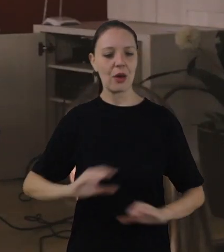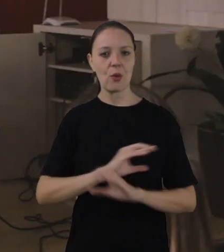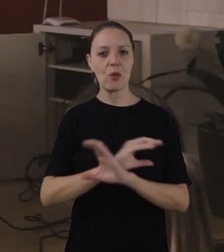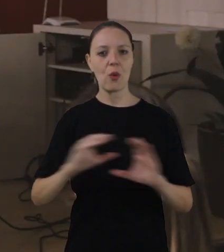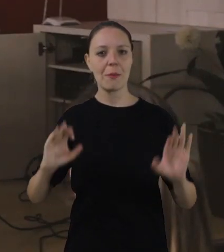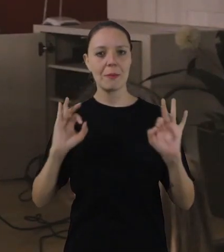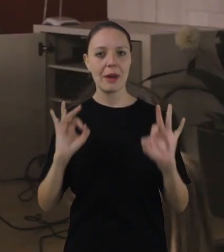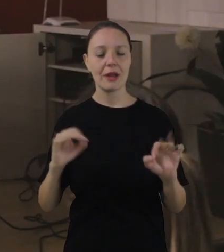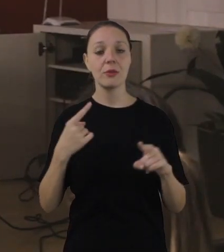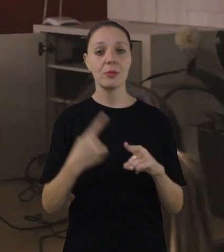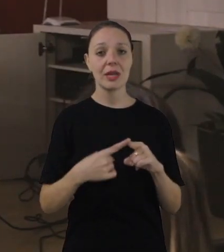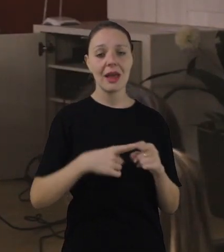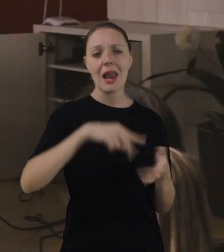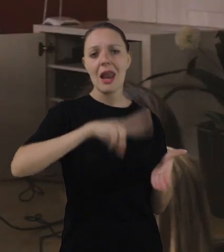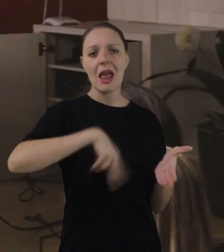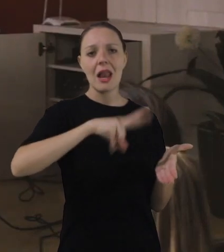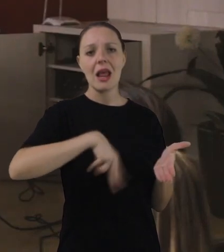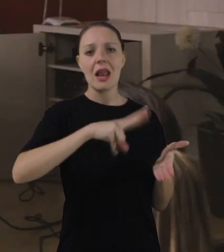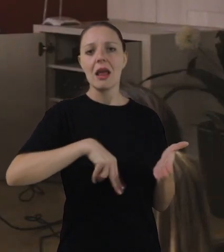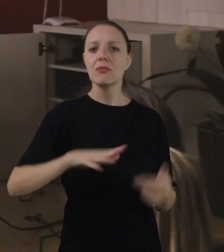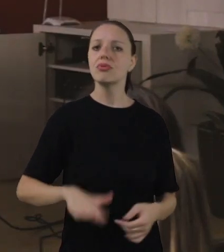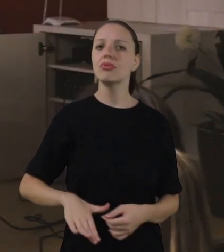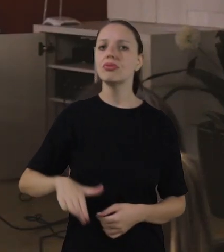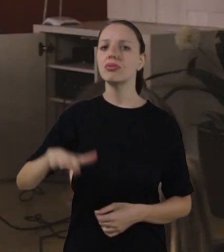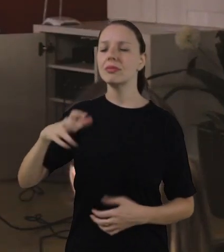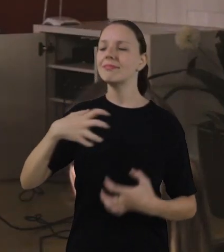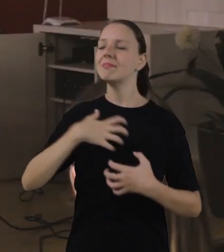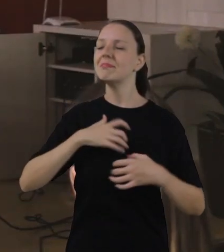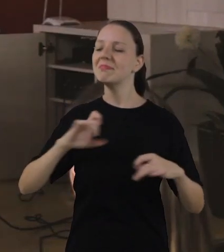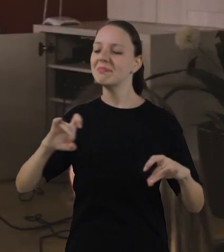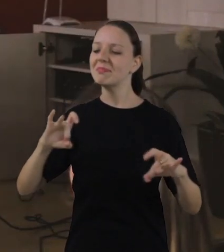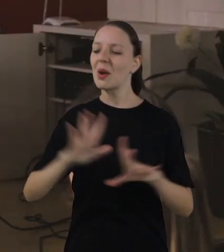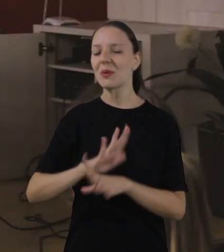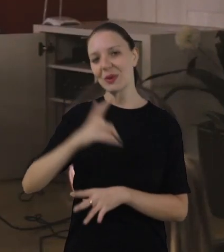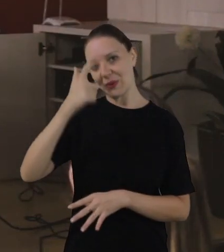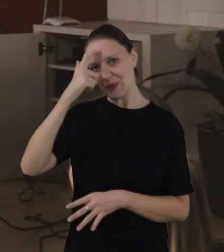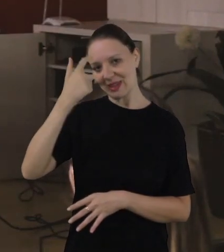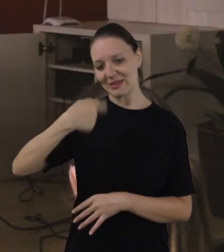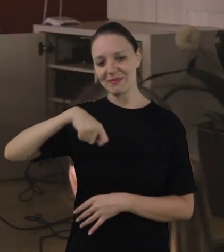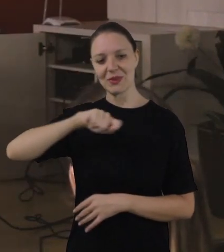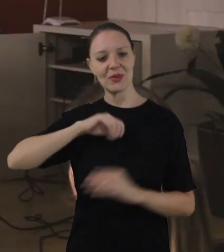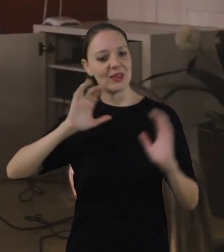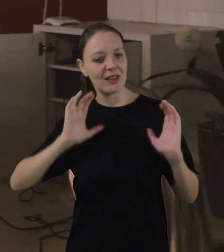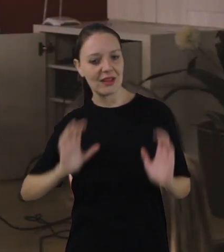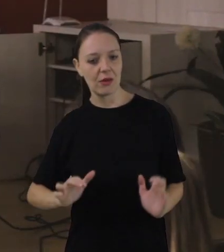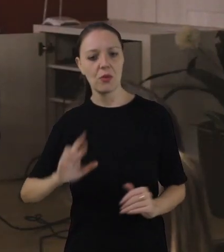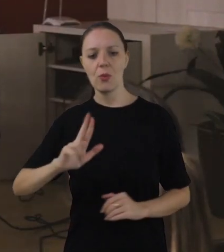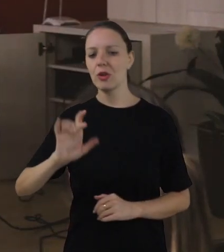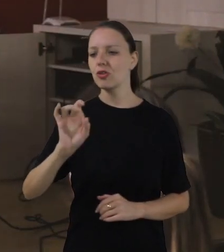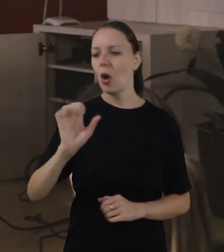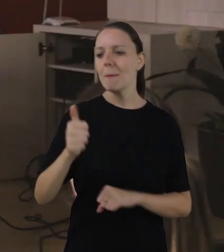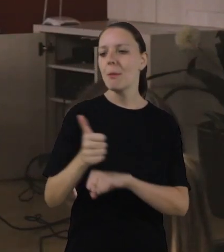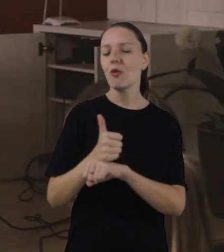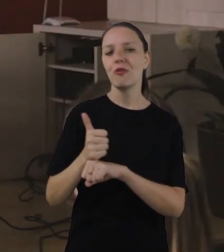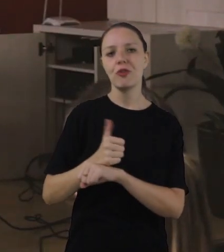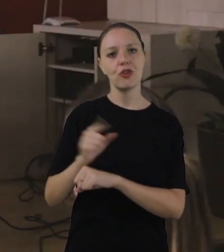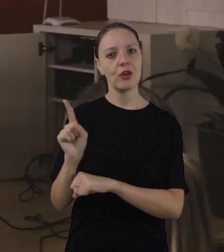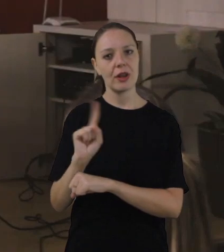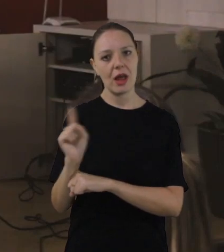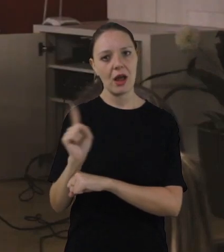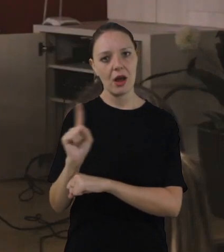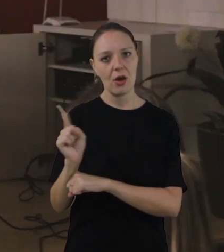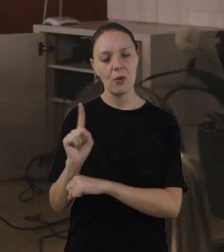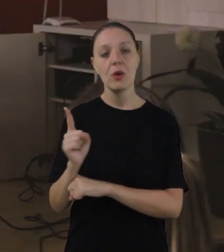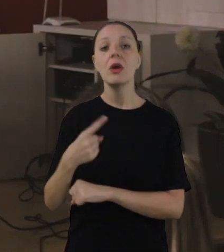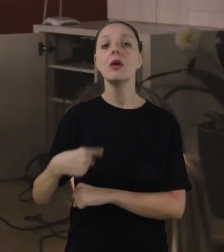pessoas leem, mais prontas e mais conscientes do seu papel como cidadão, não só como profissional. Aqui, a gente, como profissional,